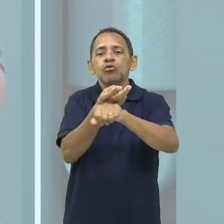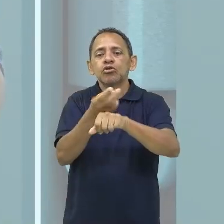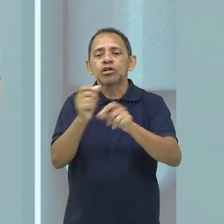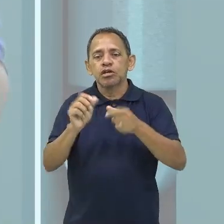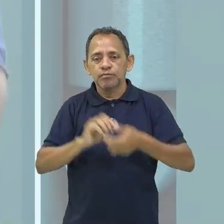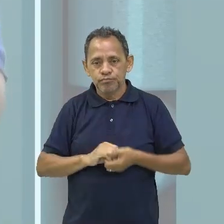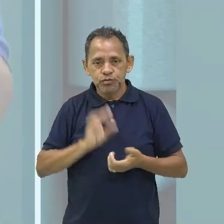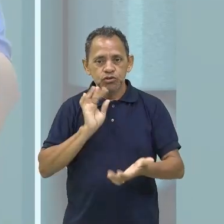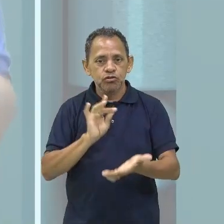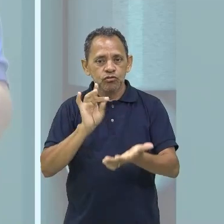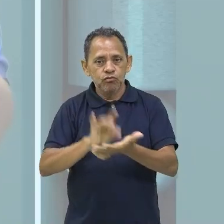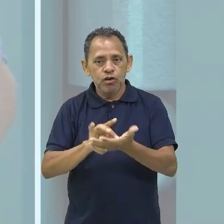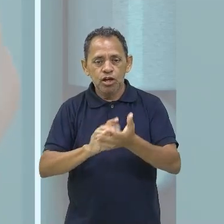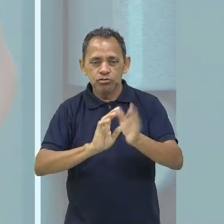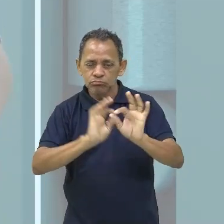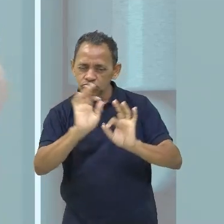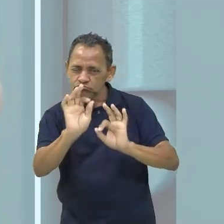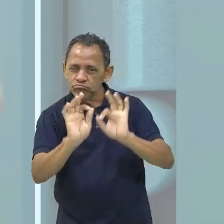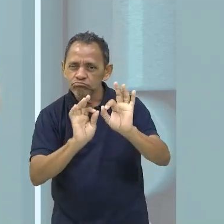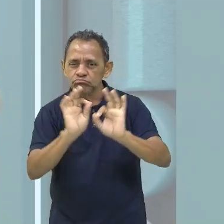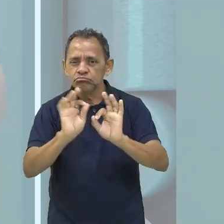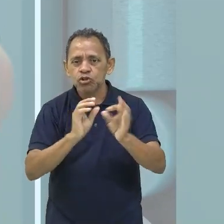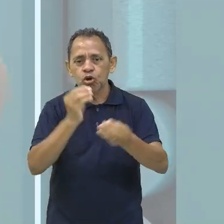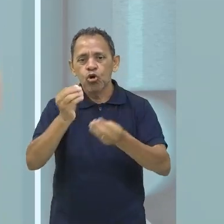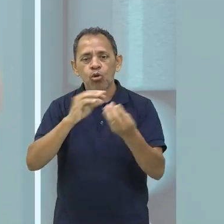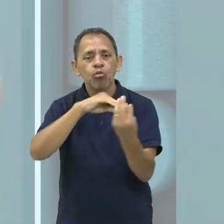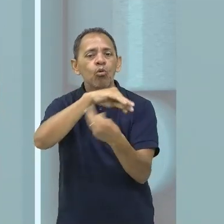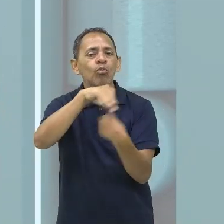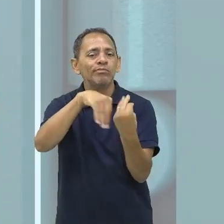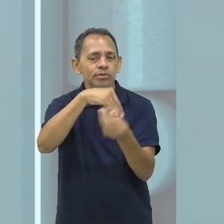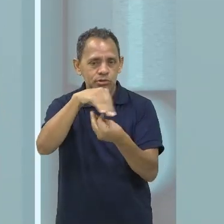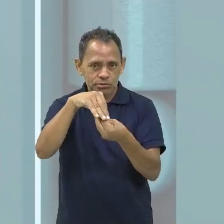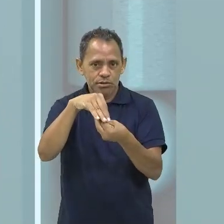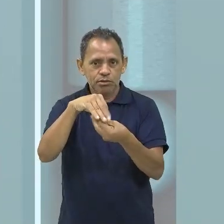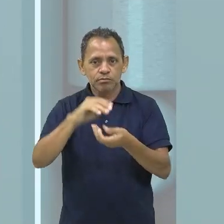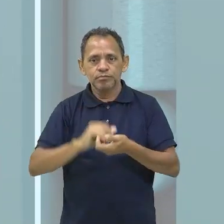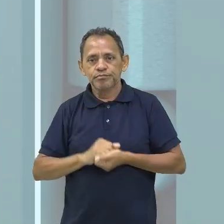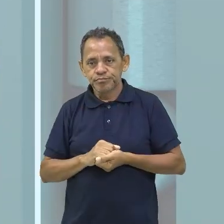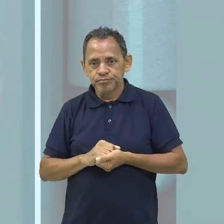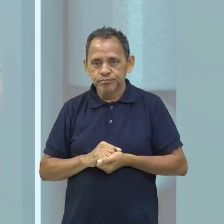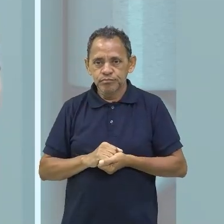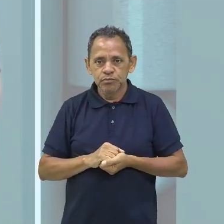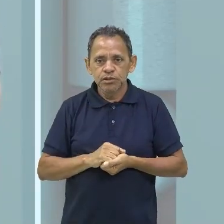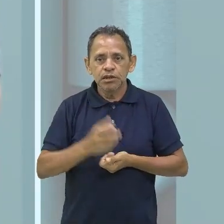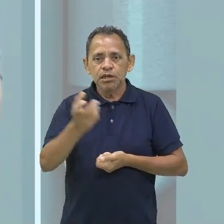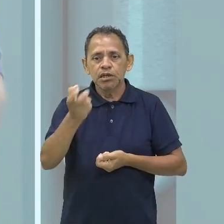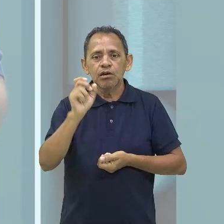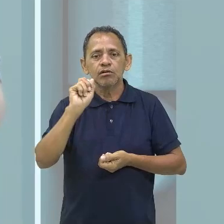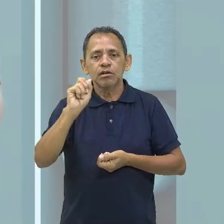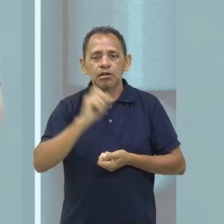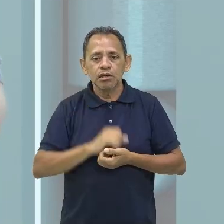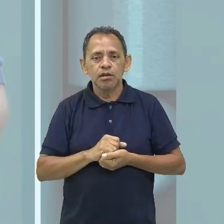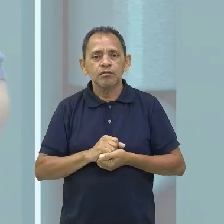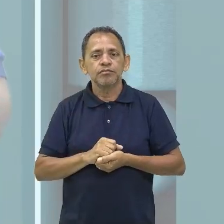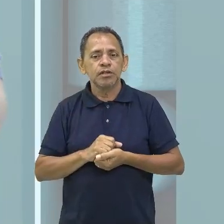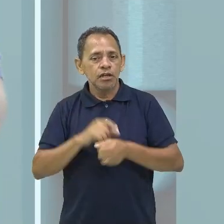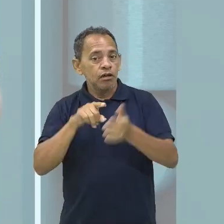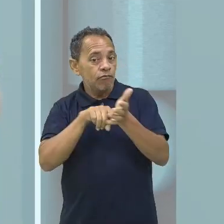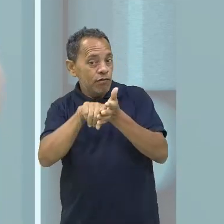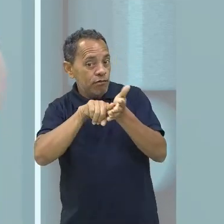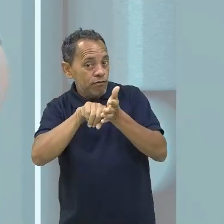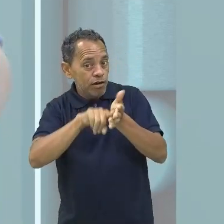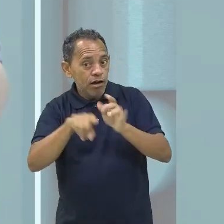justamente mexer um pouco com isto, né? Aquilo que é comum. O que se quer é explorar outras possibilidades